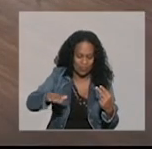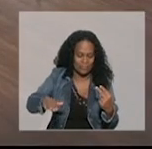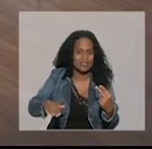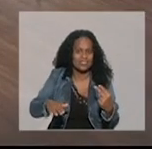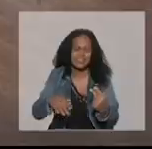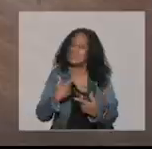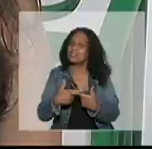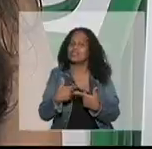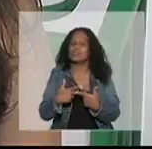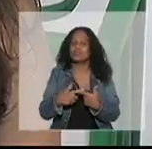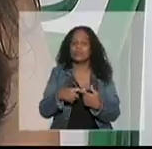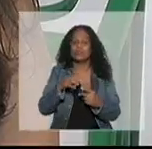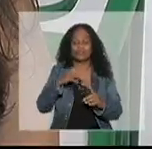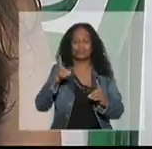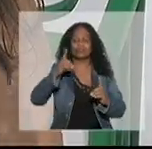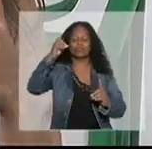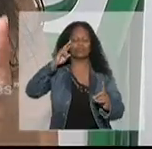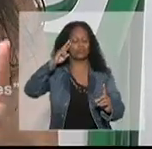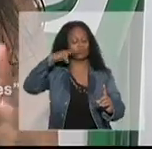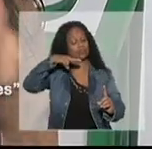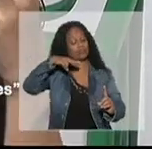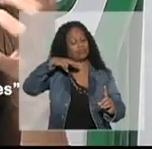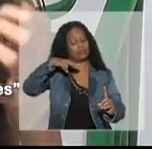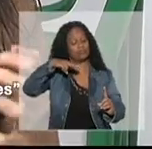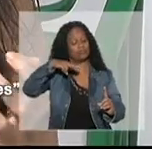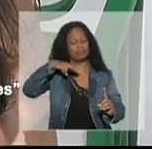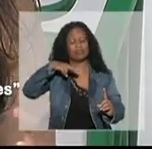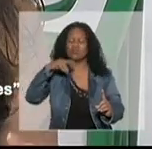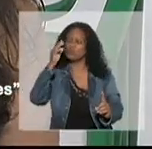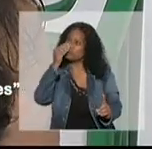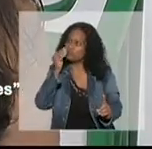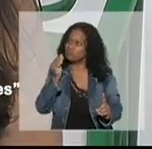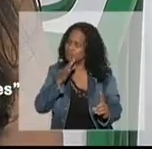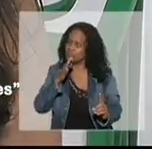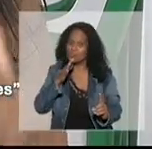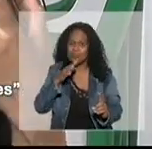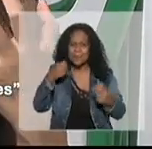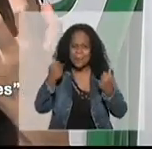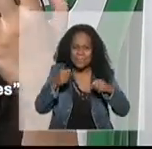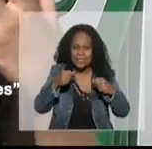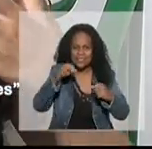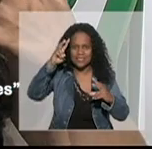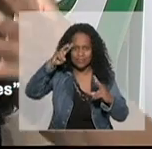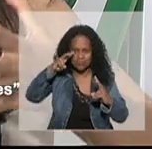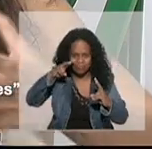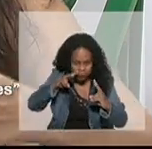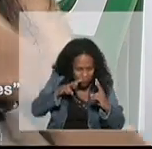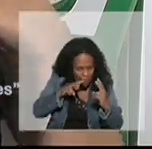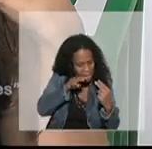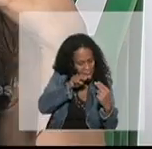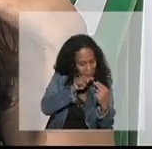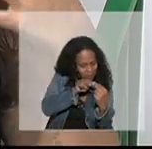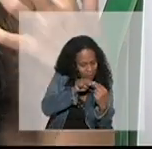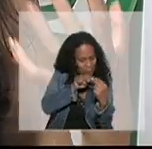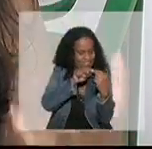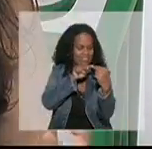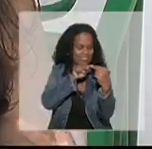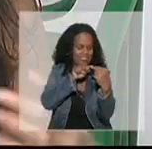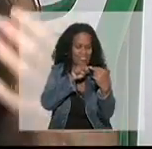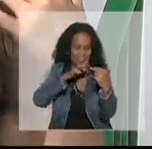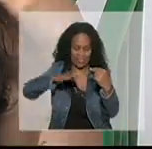novo, numa sociedade em que cada vez mais os diálogos são verticais, não são por horizontal, e que as pessoas, às vezes, tendem